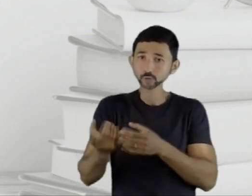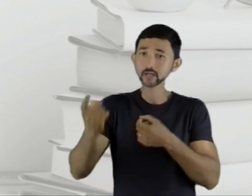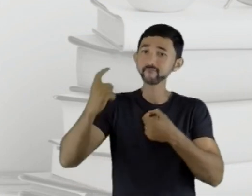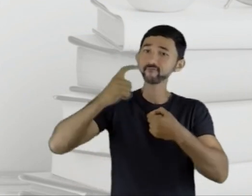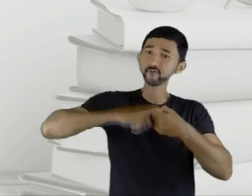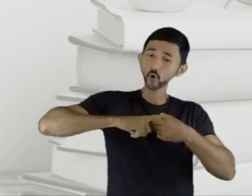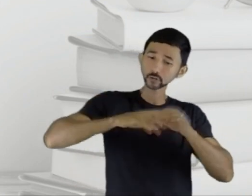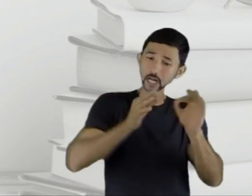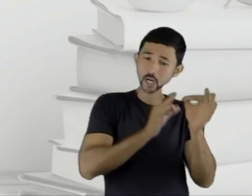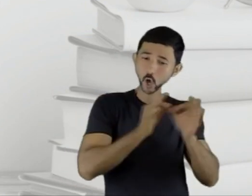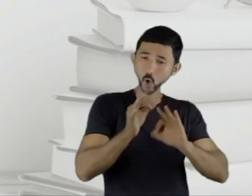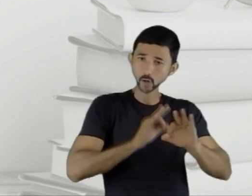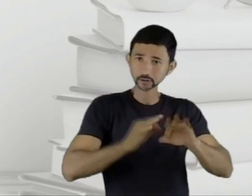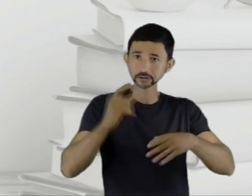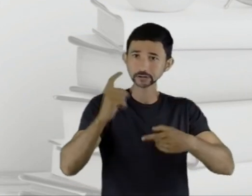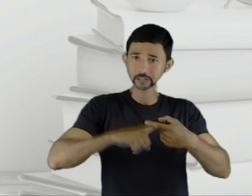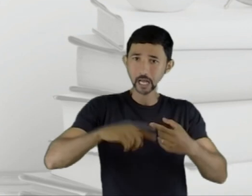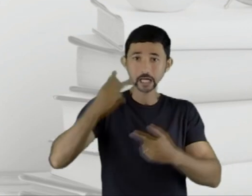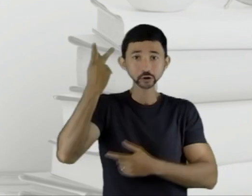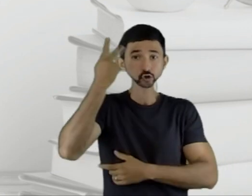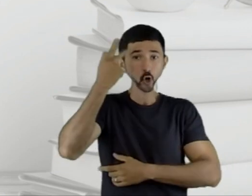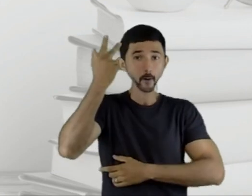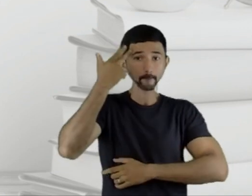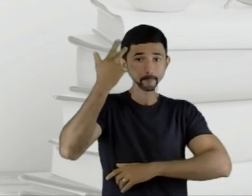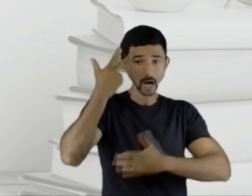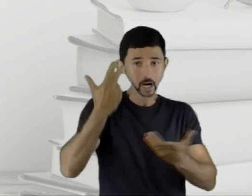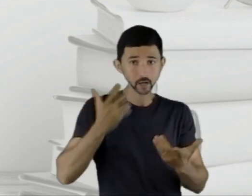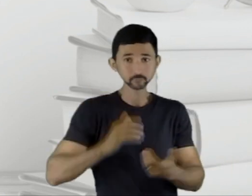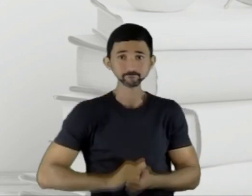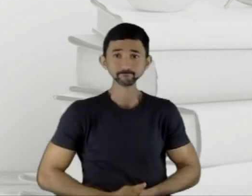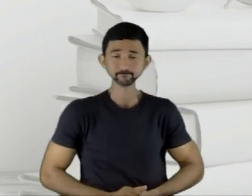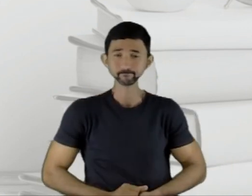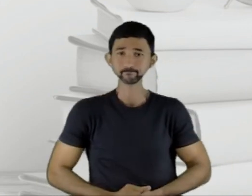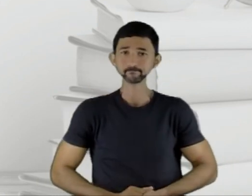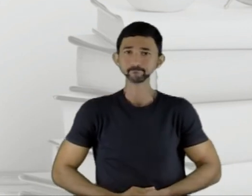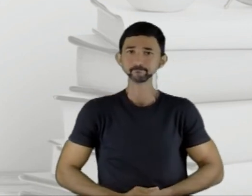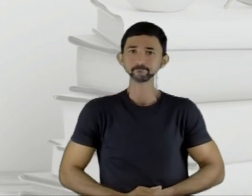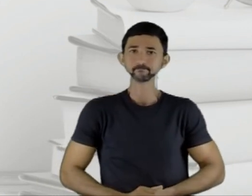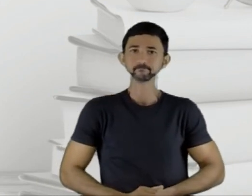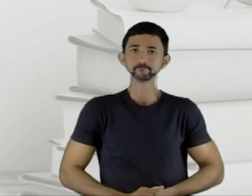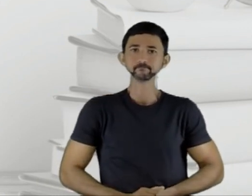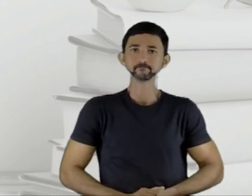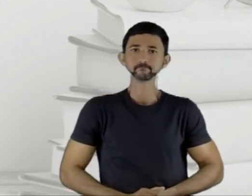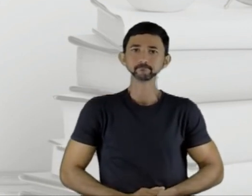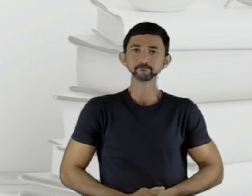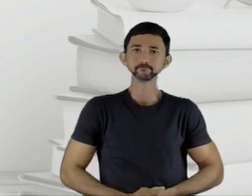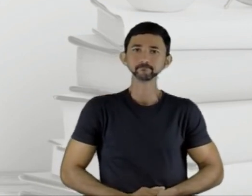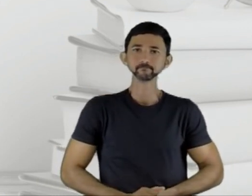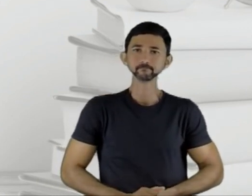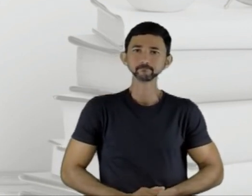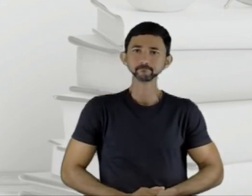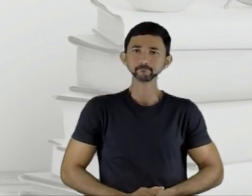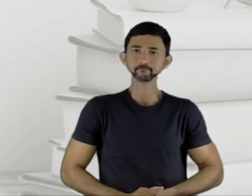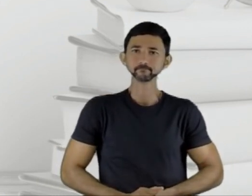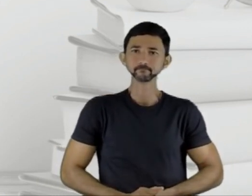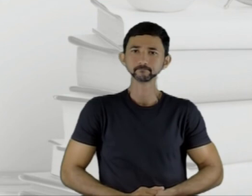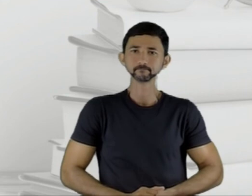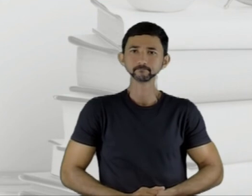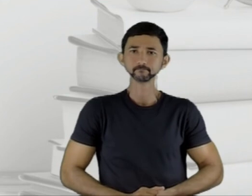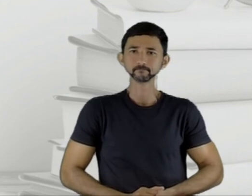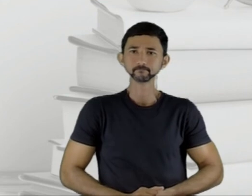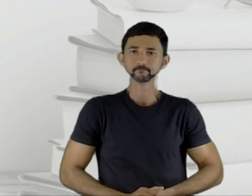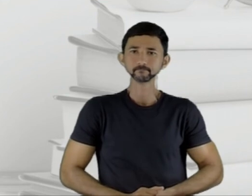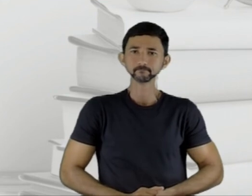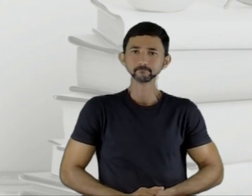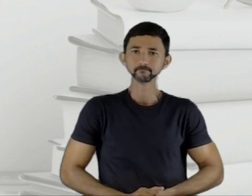Estado, tá? São as chamadas receitas do Estado, né? Para o Estado, tá? E